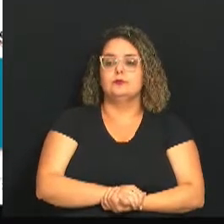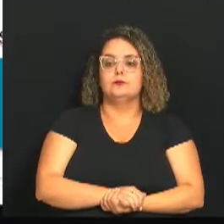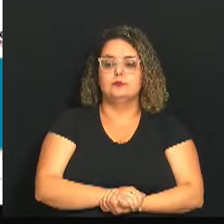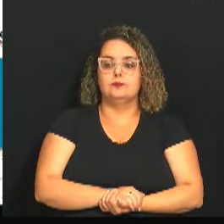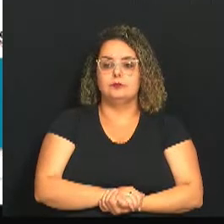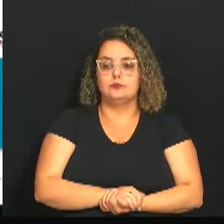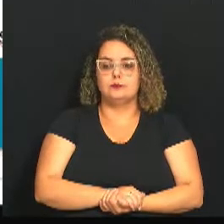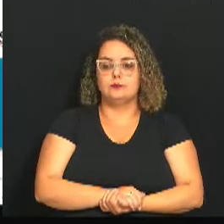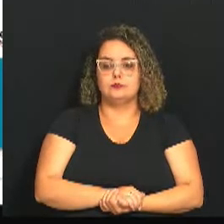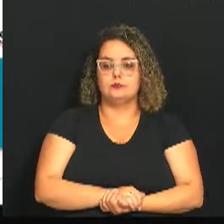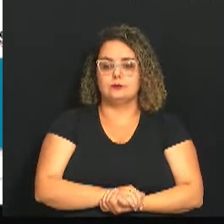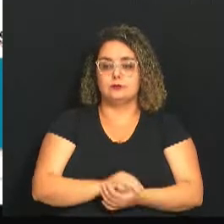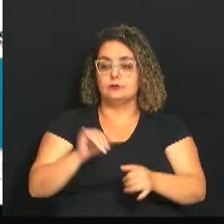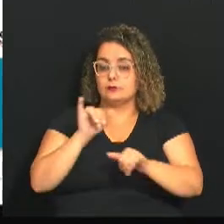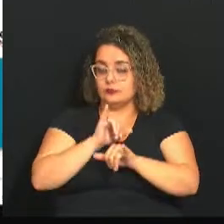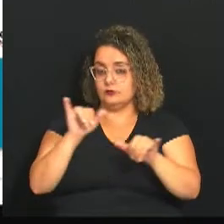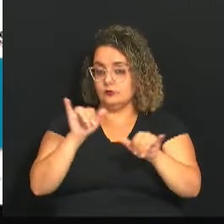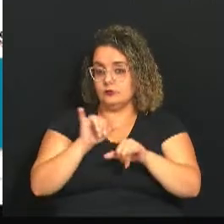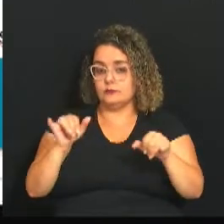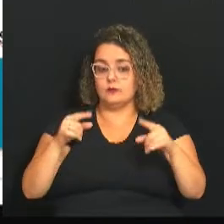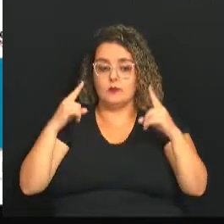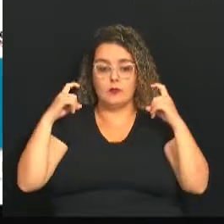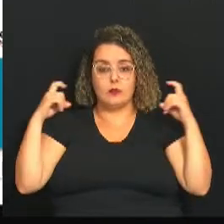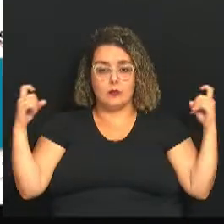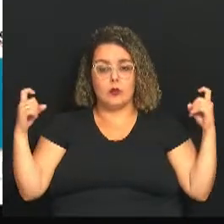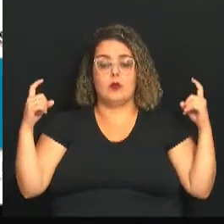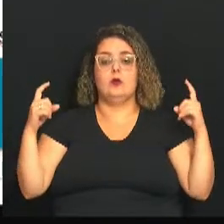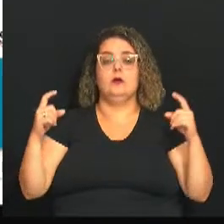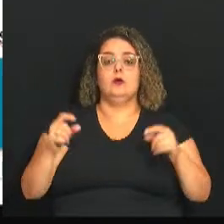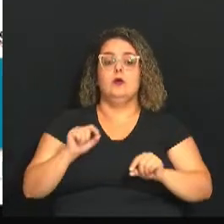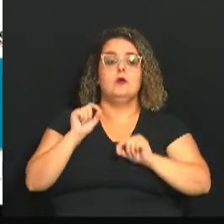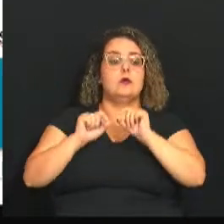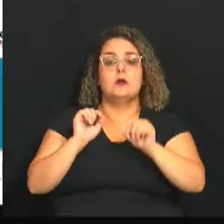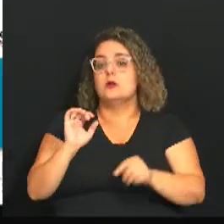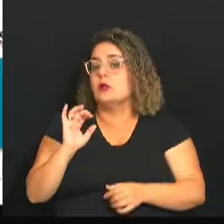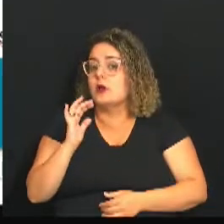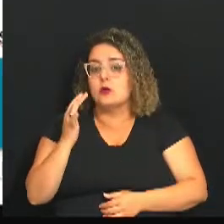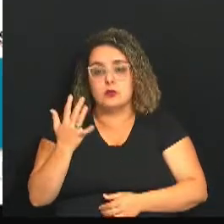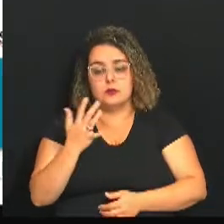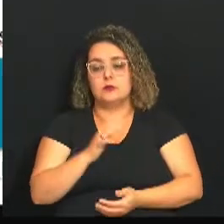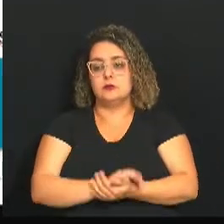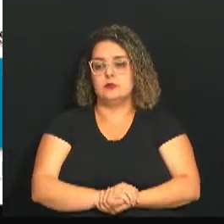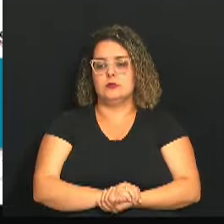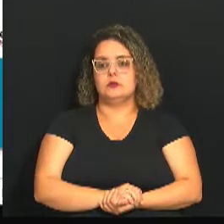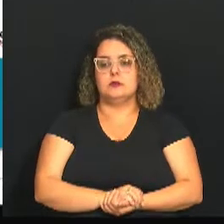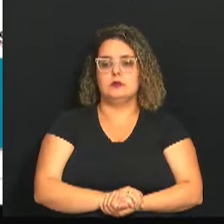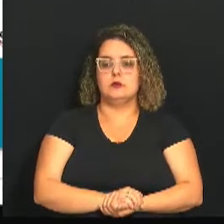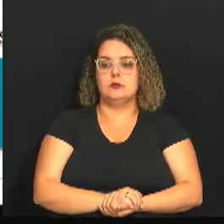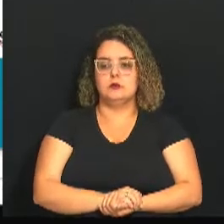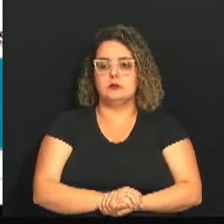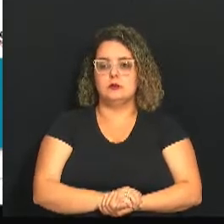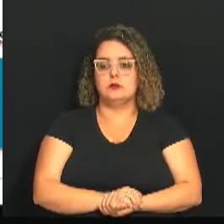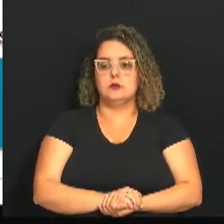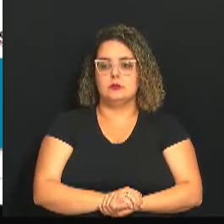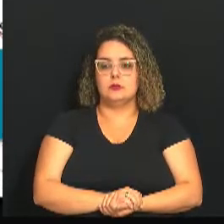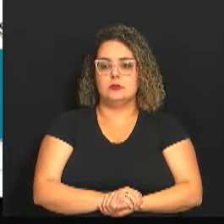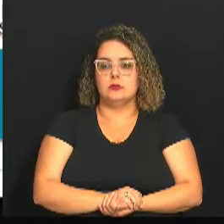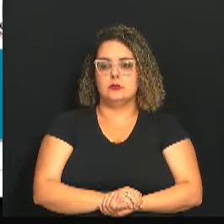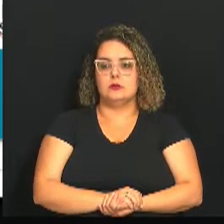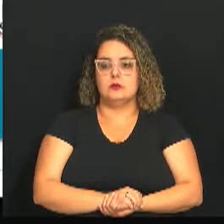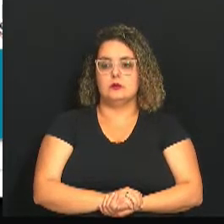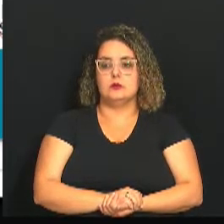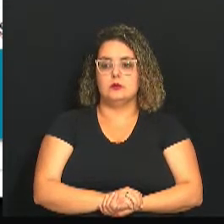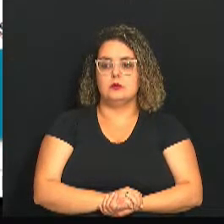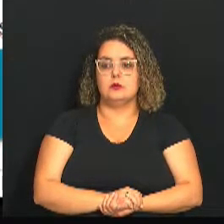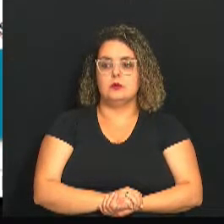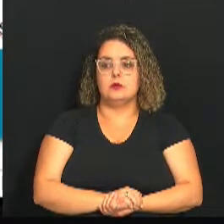emissão de alertas, né, atualizar a população com relação àquilo que está acontecendo. No caso aqui, tem uma